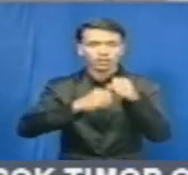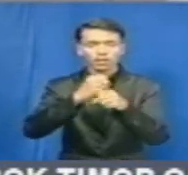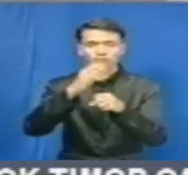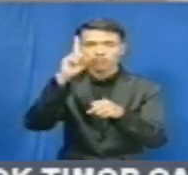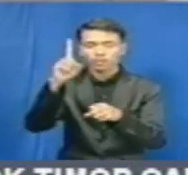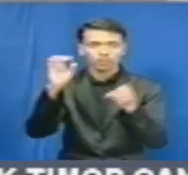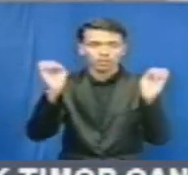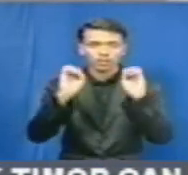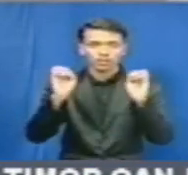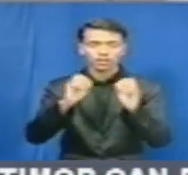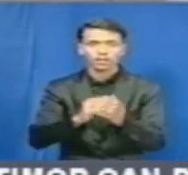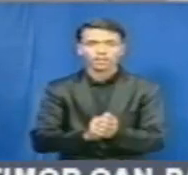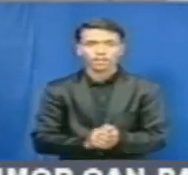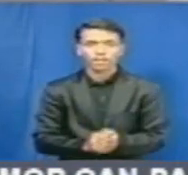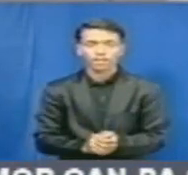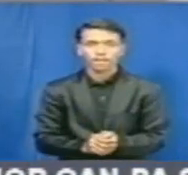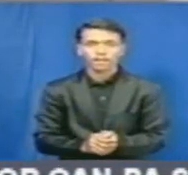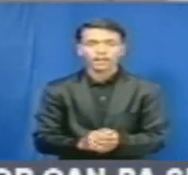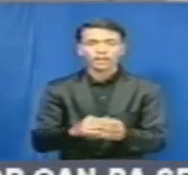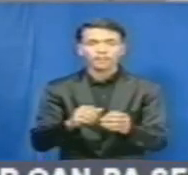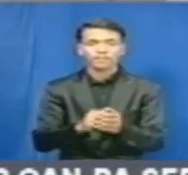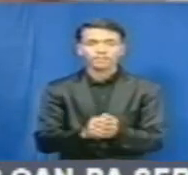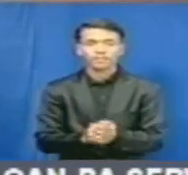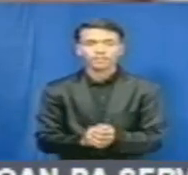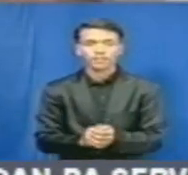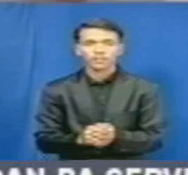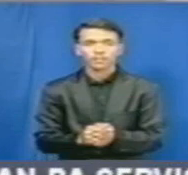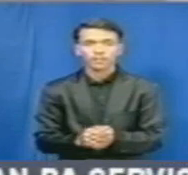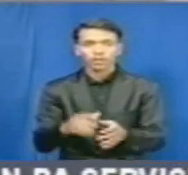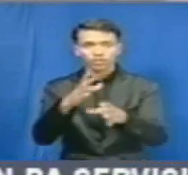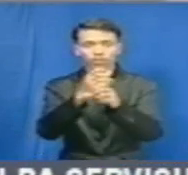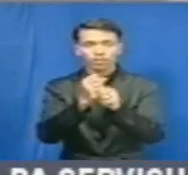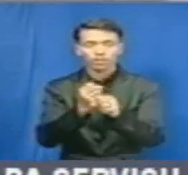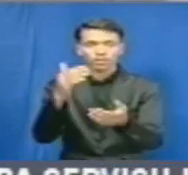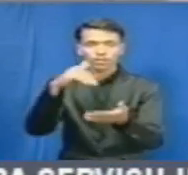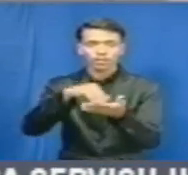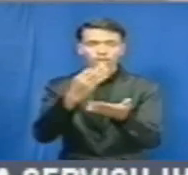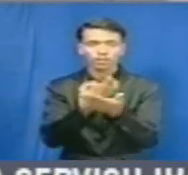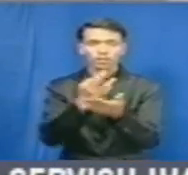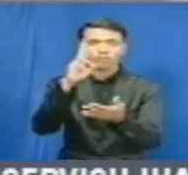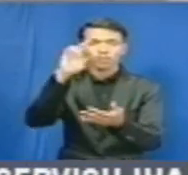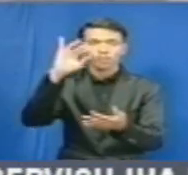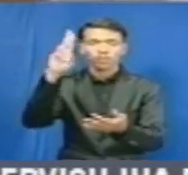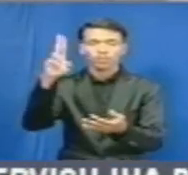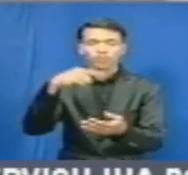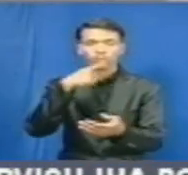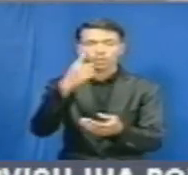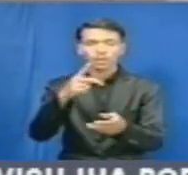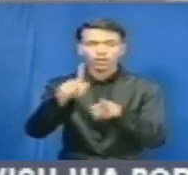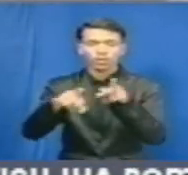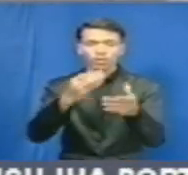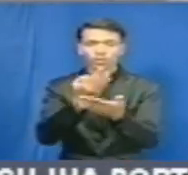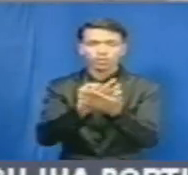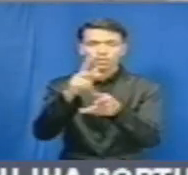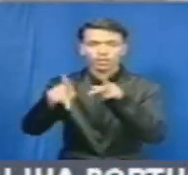contente ou agência no processo, bela cancelamento, foto e falemos nossa. Foto. Rui Pires explica, o sangue de cliente se irá tamar